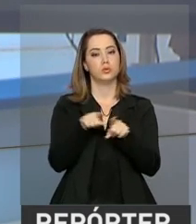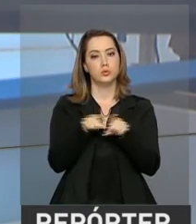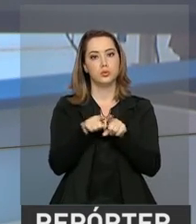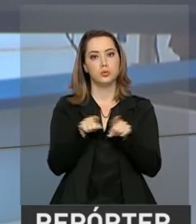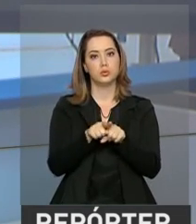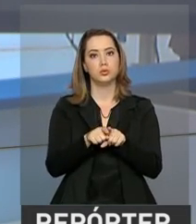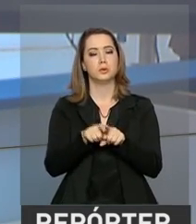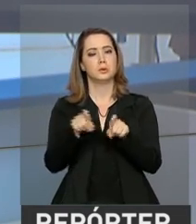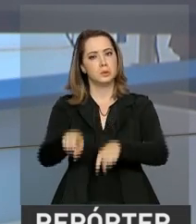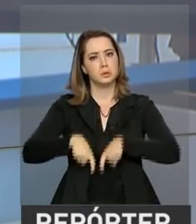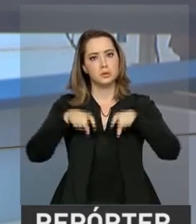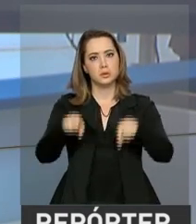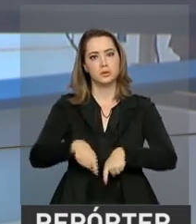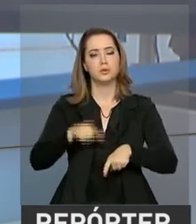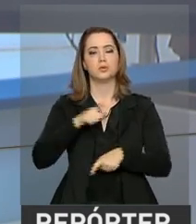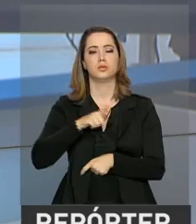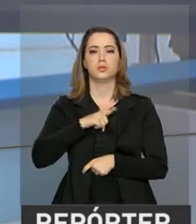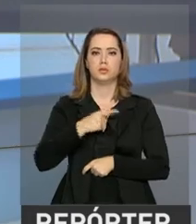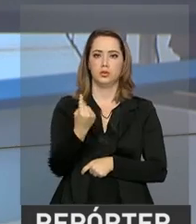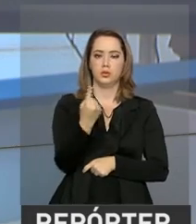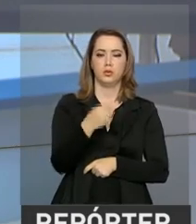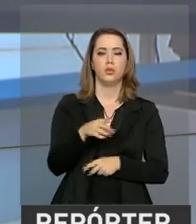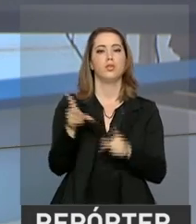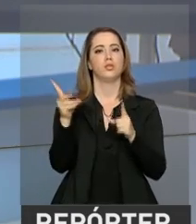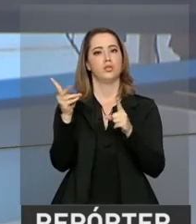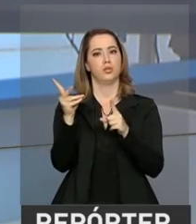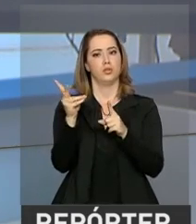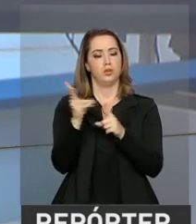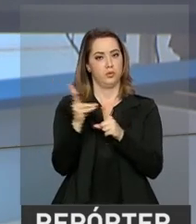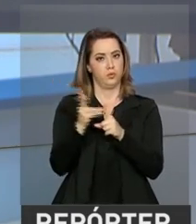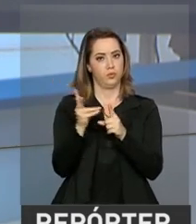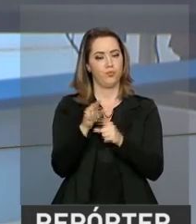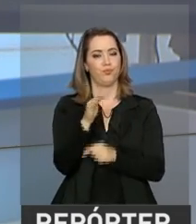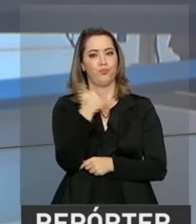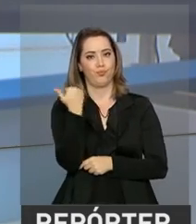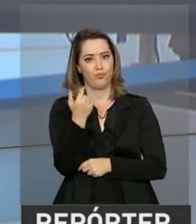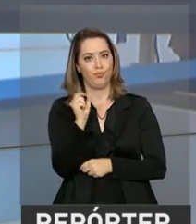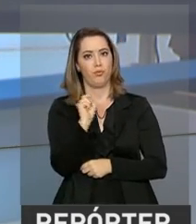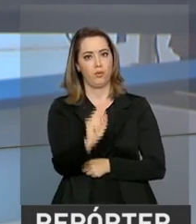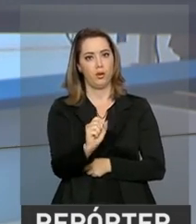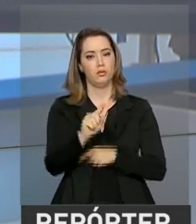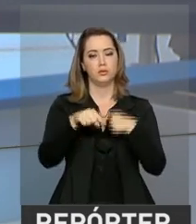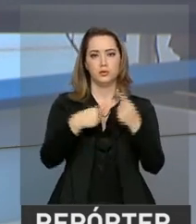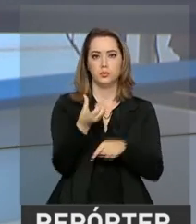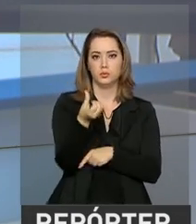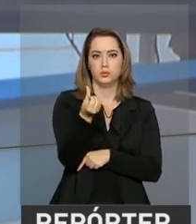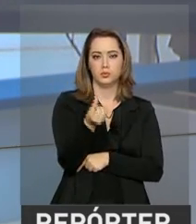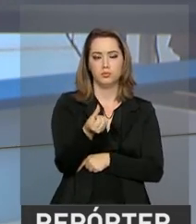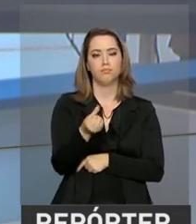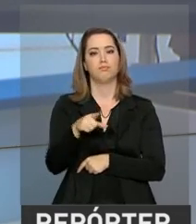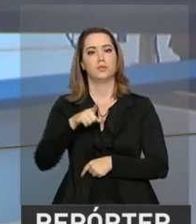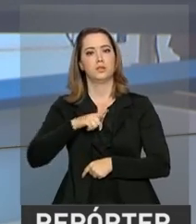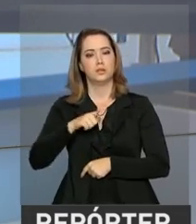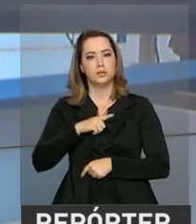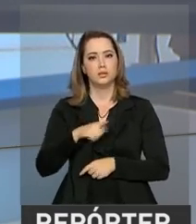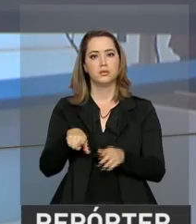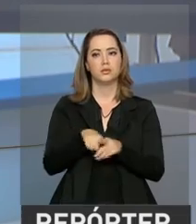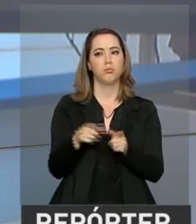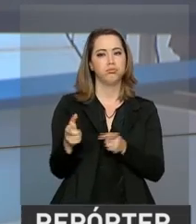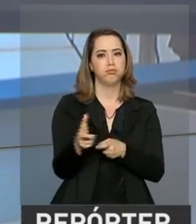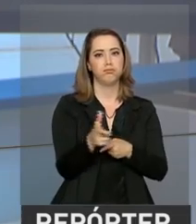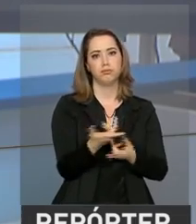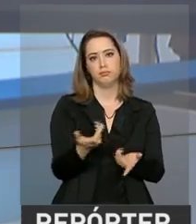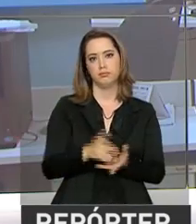indígena Clodione Aquileu Rodrigues de Souza, de 26 anos. Outros 6 índios, entre eles um adolescente, foram baleados